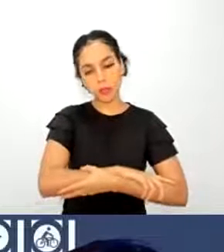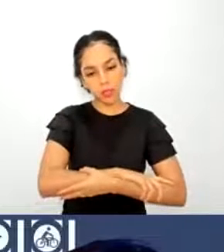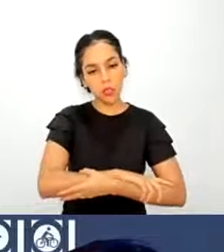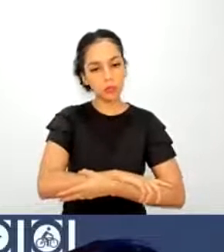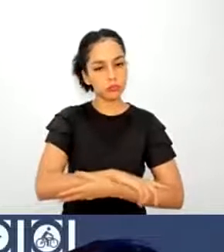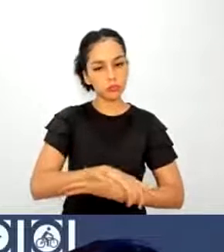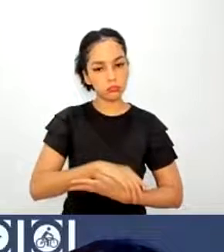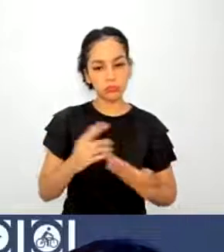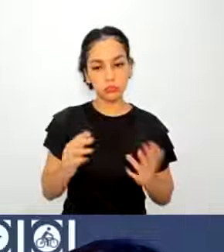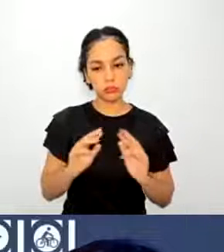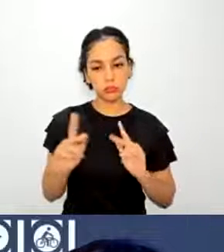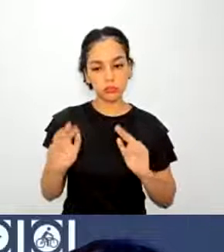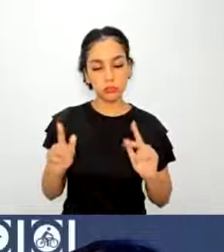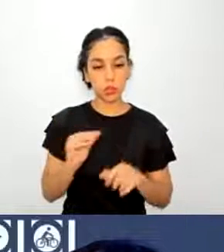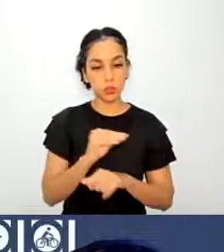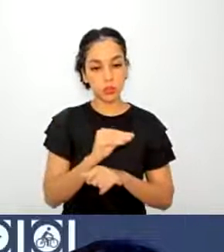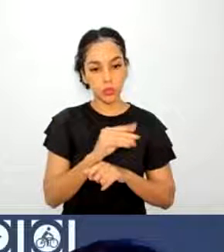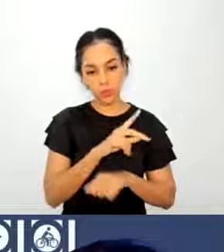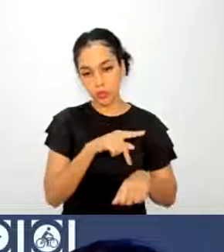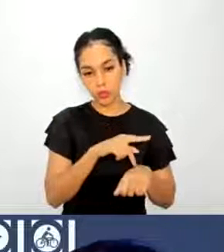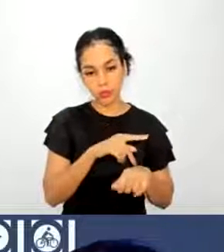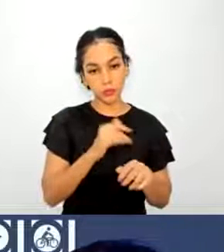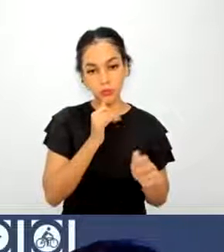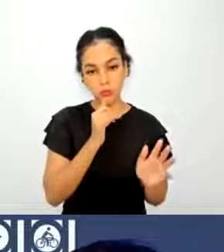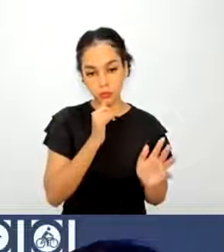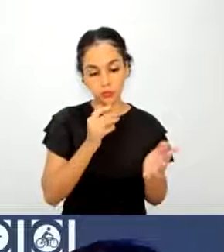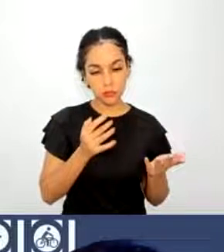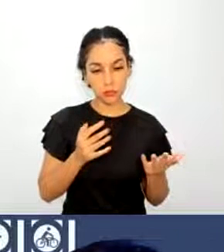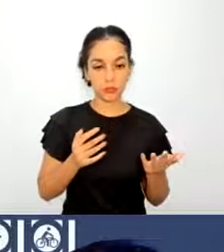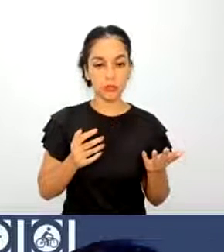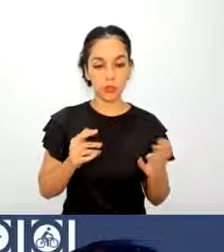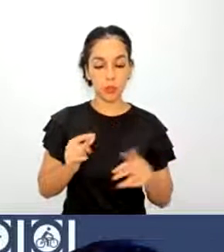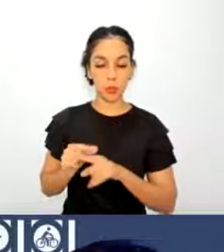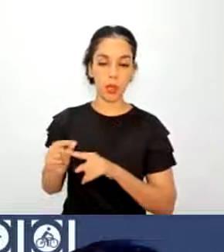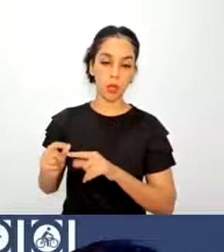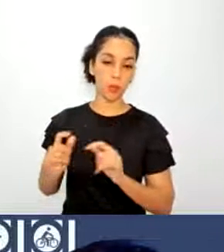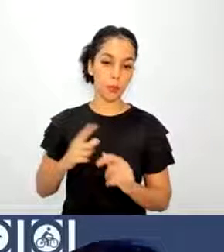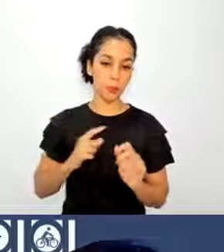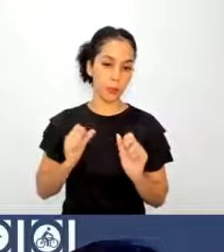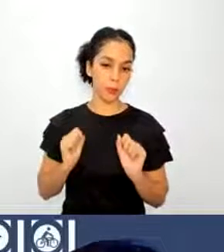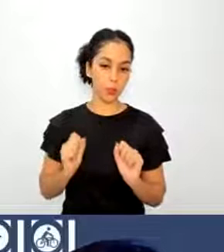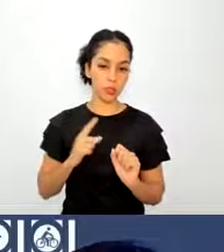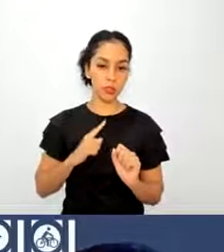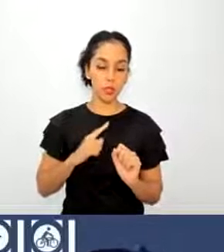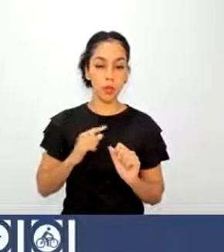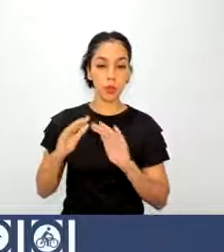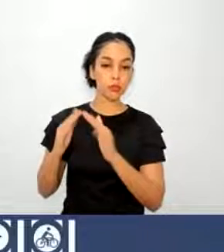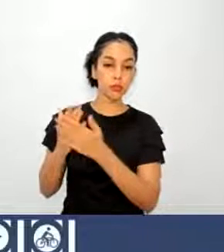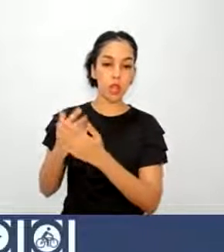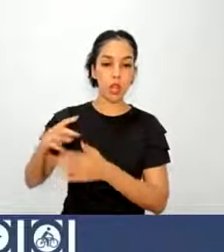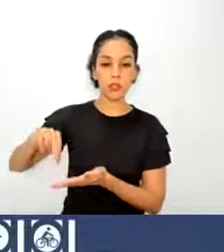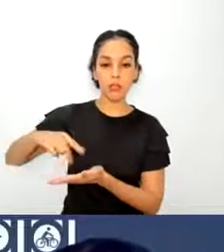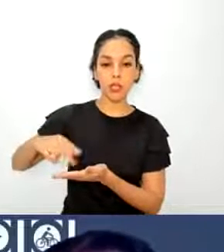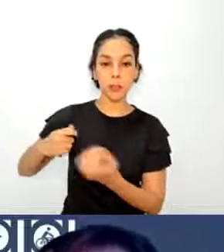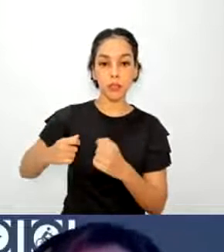trucks, para cuidarem da praça, por exemplo. E, eventualmente, em algum bairro, você pode ter, sei lá, uma escola de dança que precisa de uma área livre